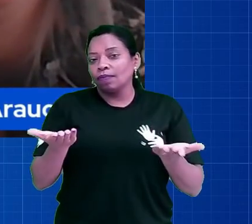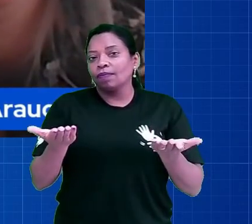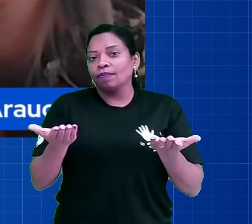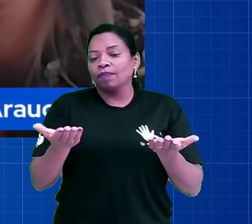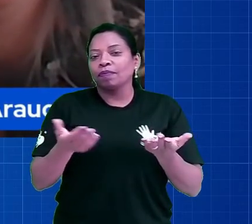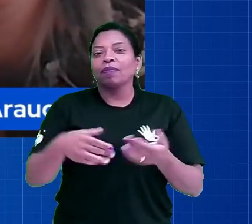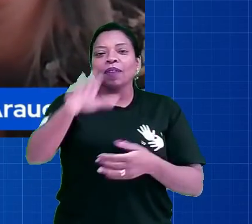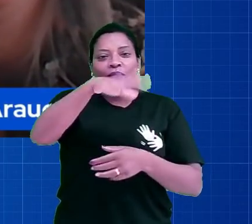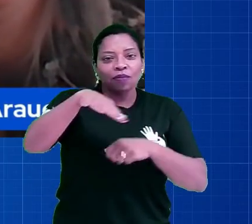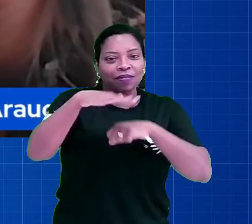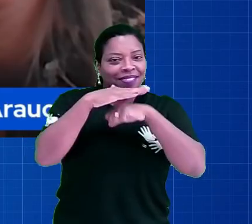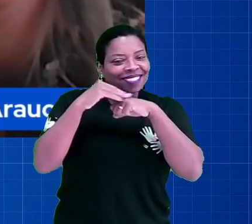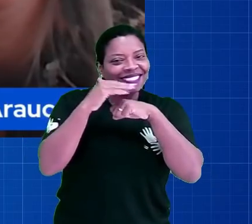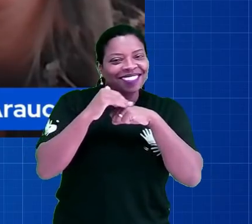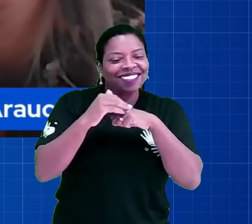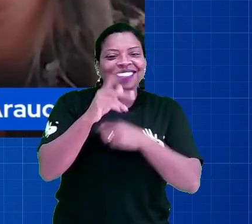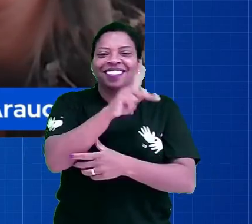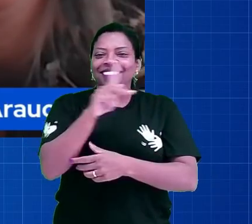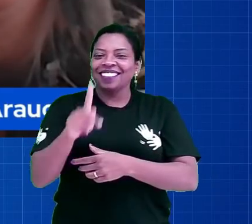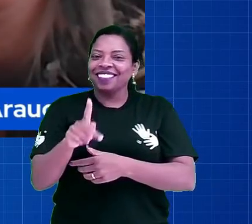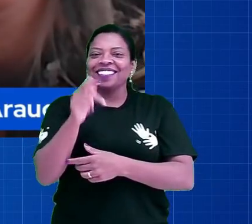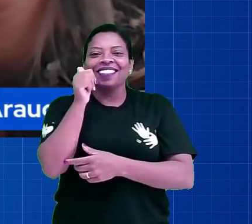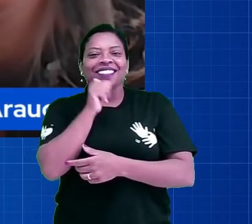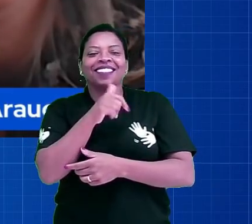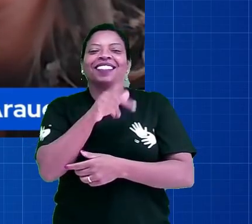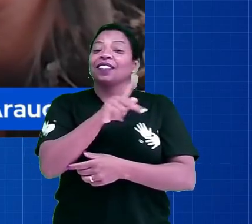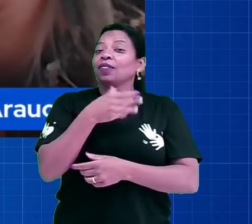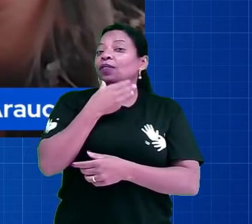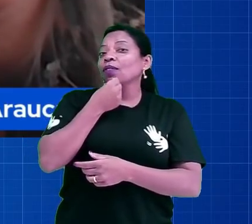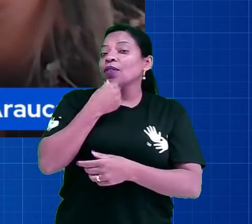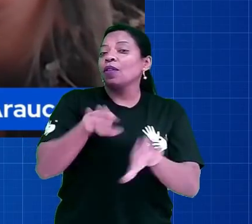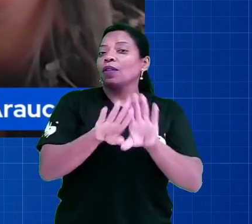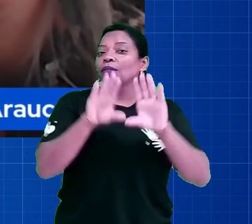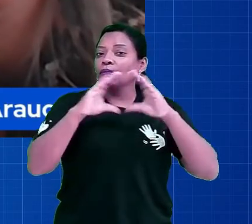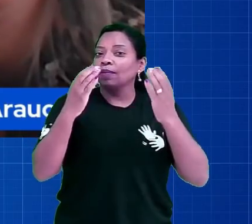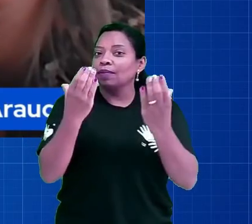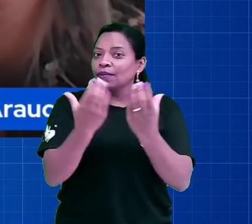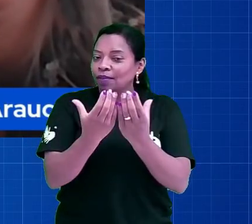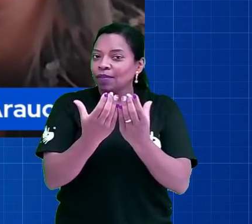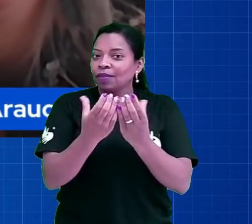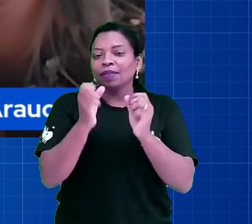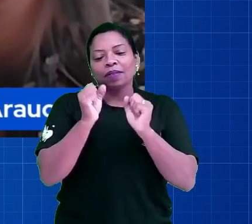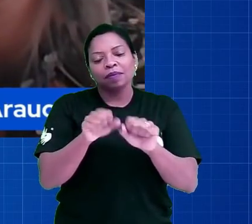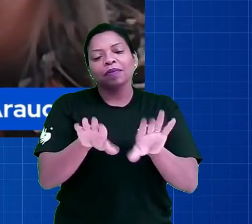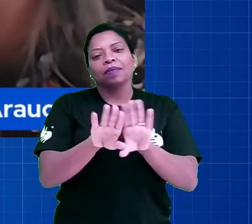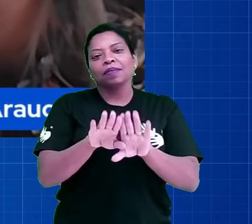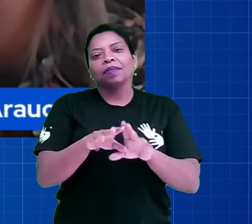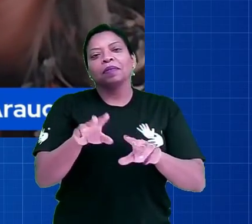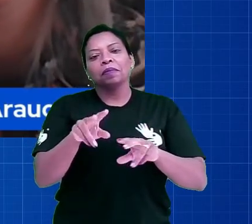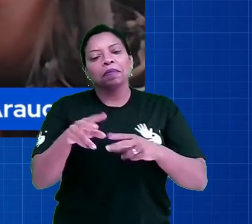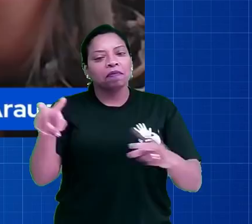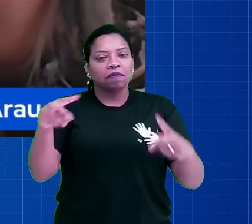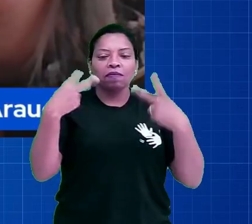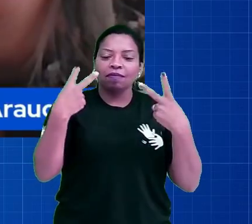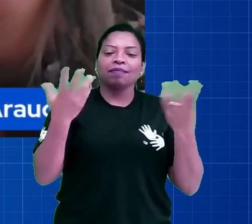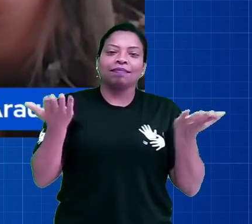queridas professoras e professores, e a comunidade, enfim, que de alguma forma vai estar nos assistindo, né,